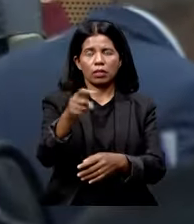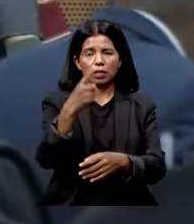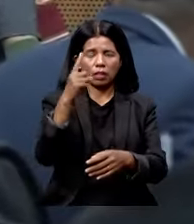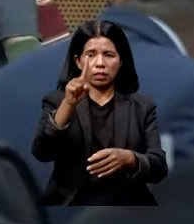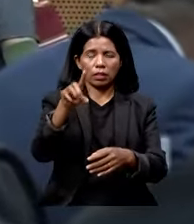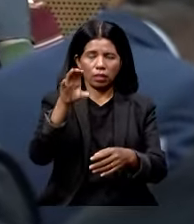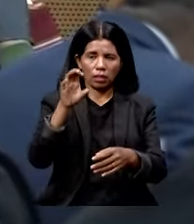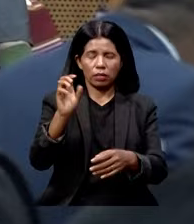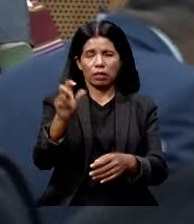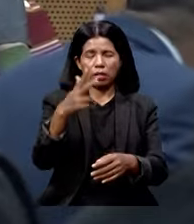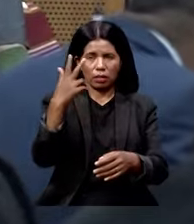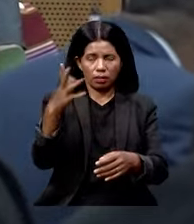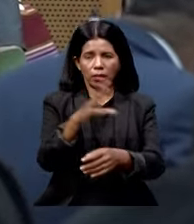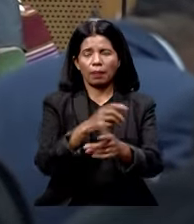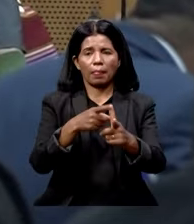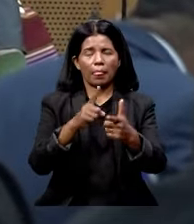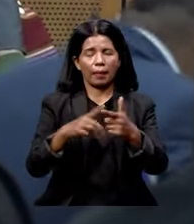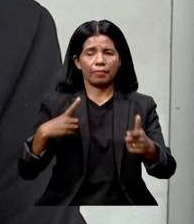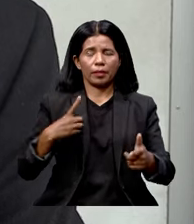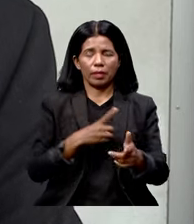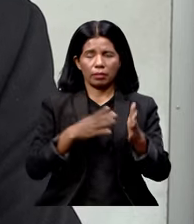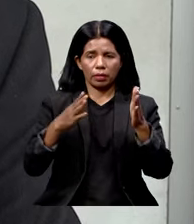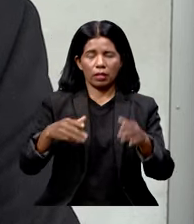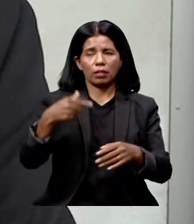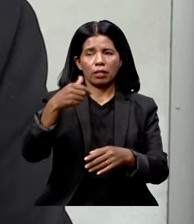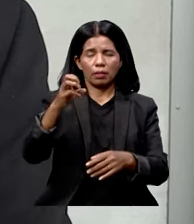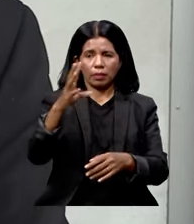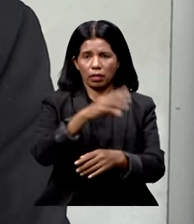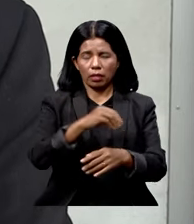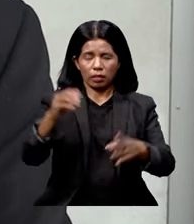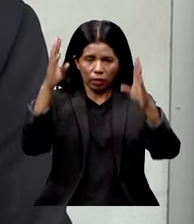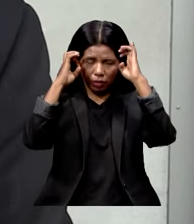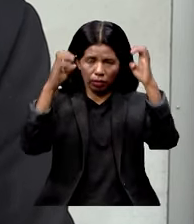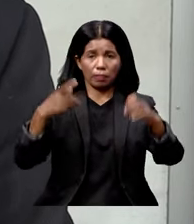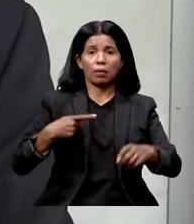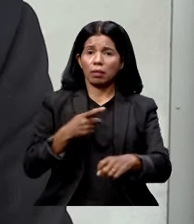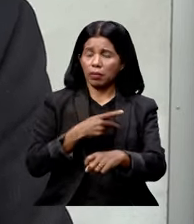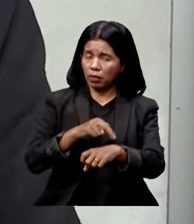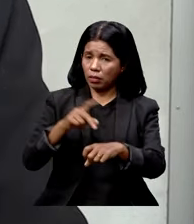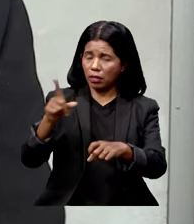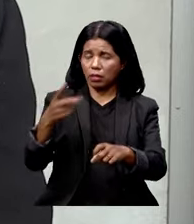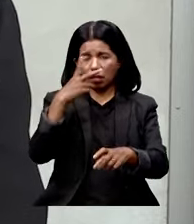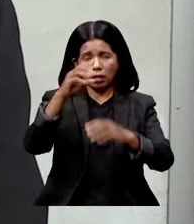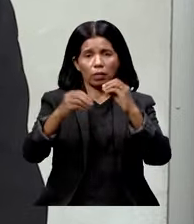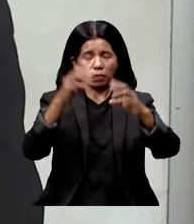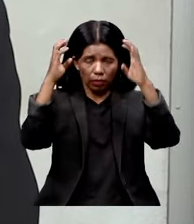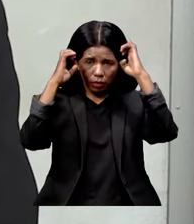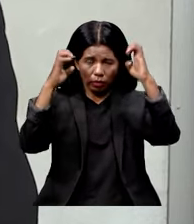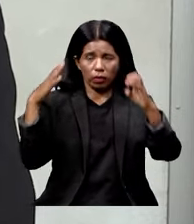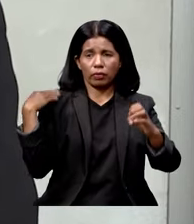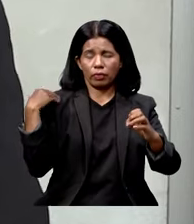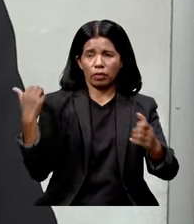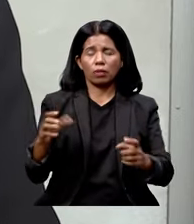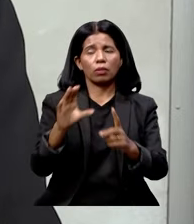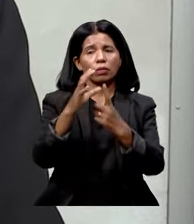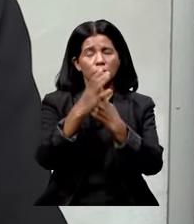aloca para setor educação nune deputado Gabriel Soares usi comissão no zigue parlamento nacional ne betrata assunto educação juventude